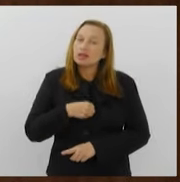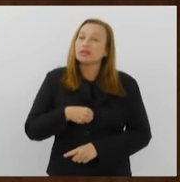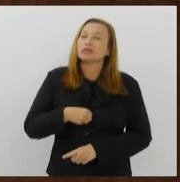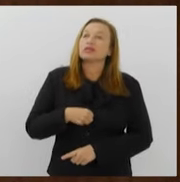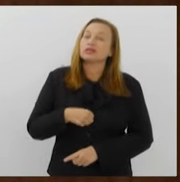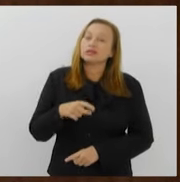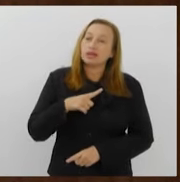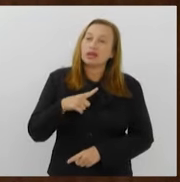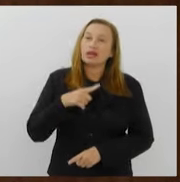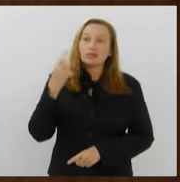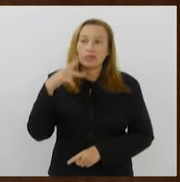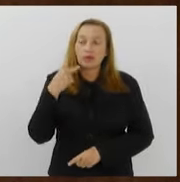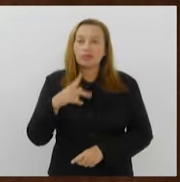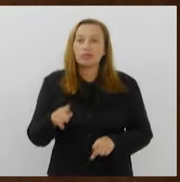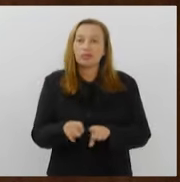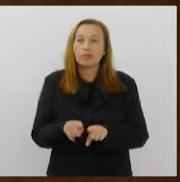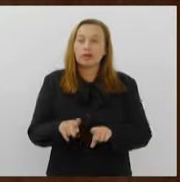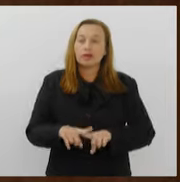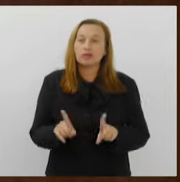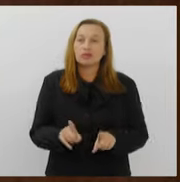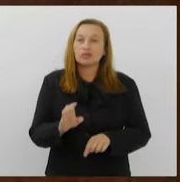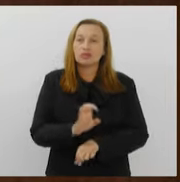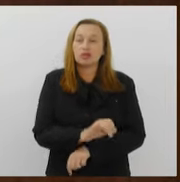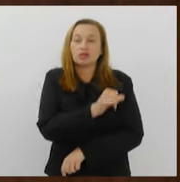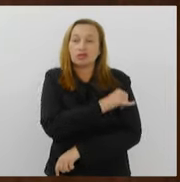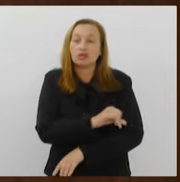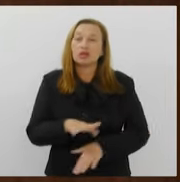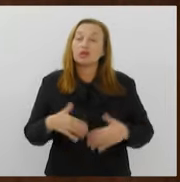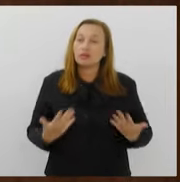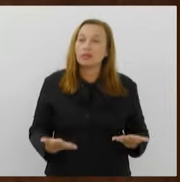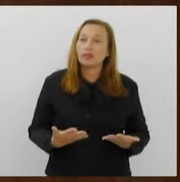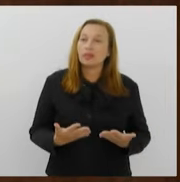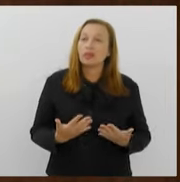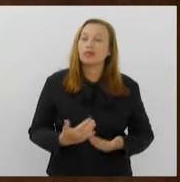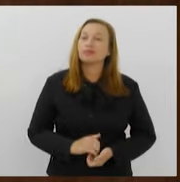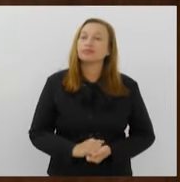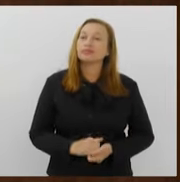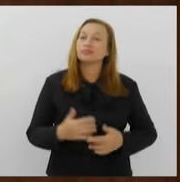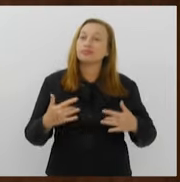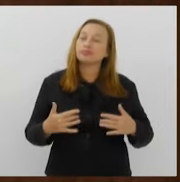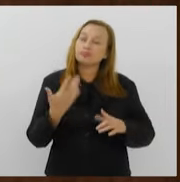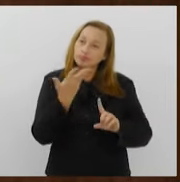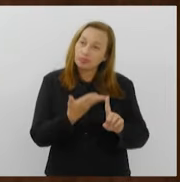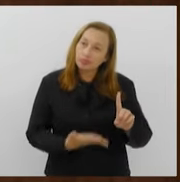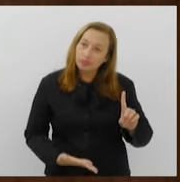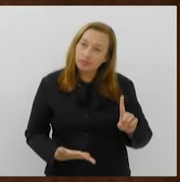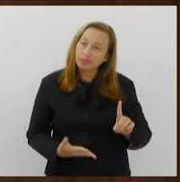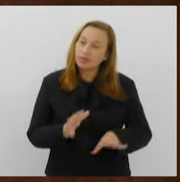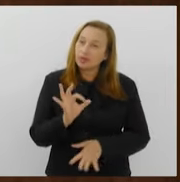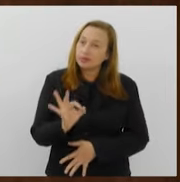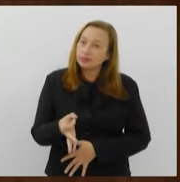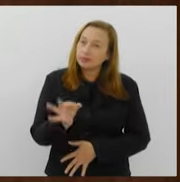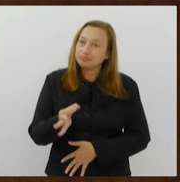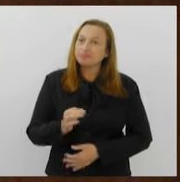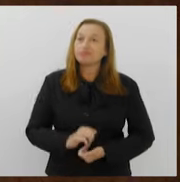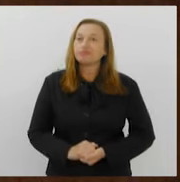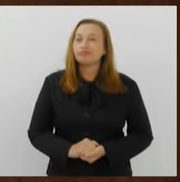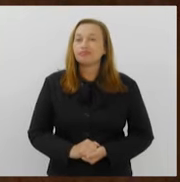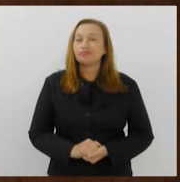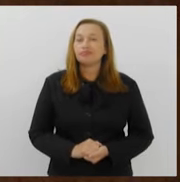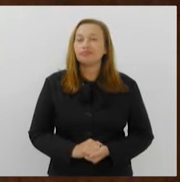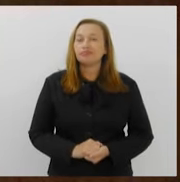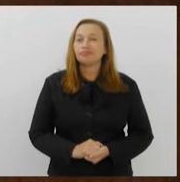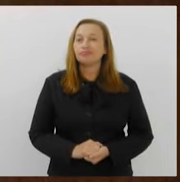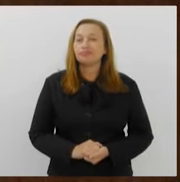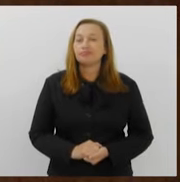parlamento fluminense, mas ao estado do Rio de Janeiro. Então fica aqui uma singela homenagem. Eu tenho certeza que ele está